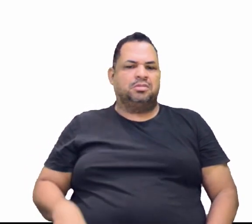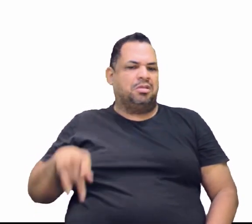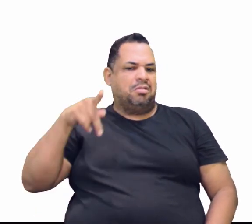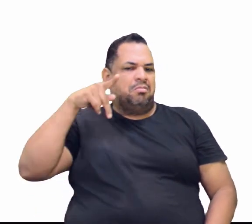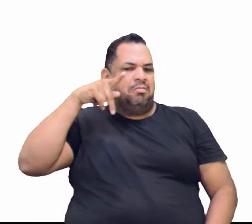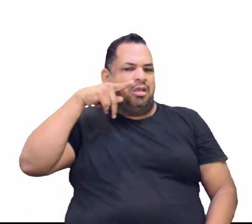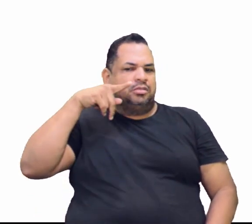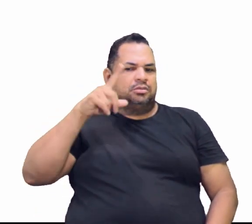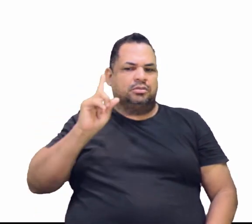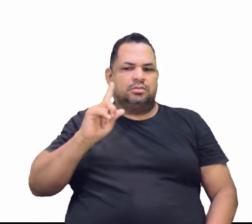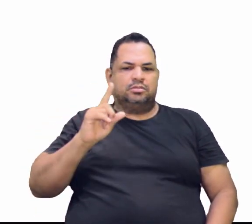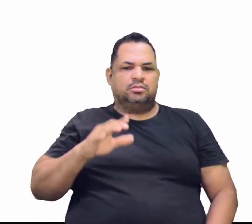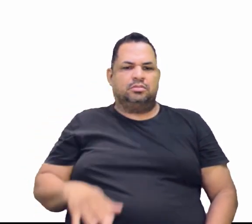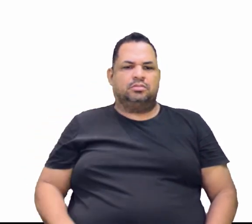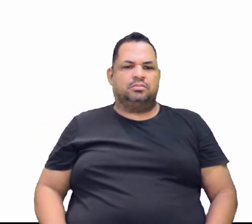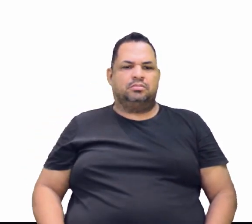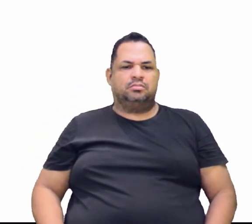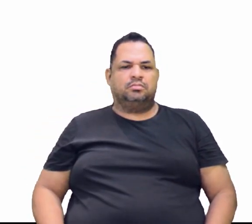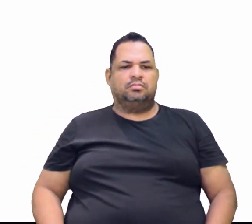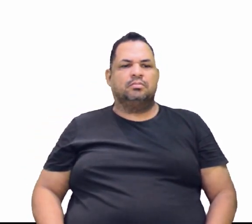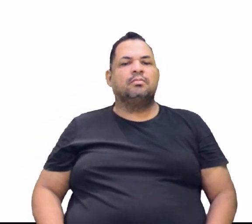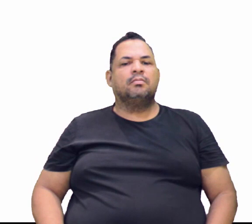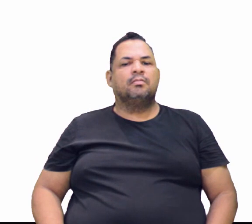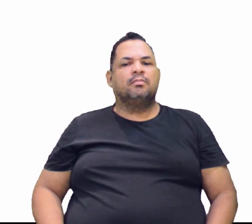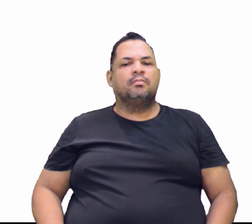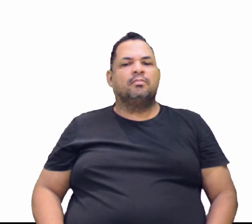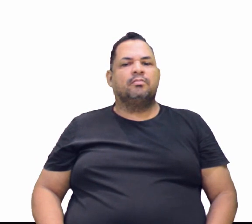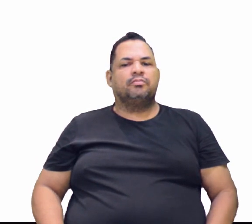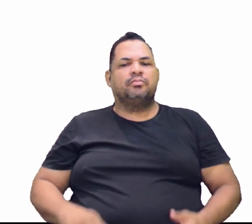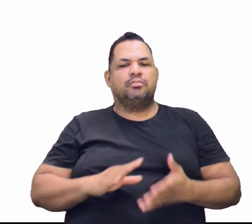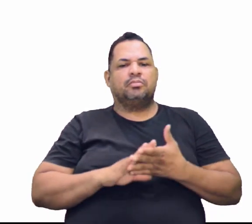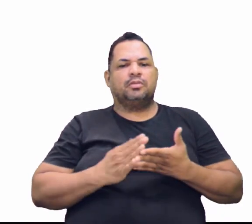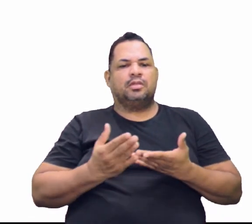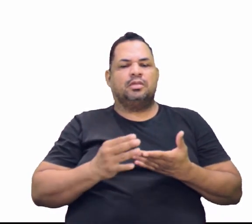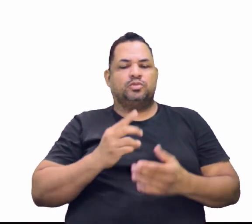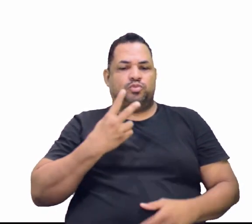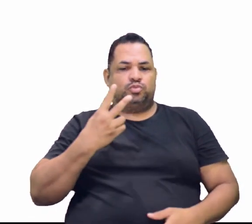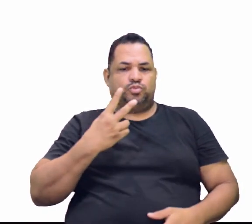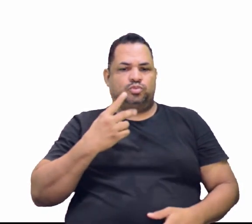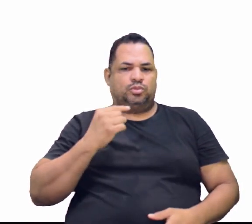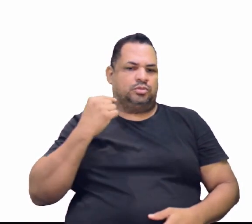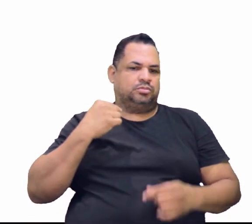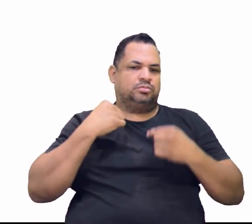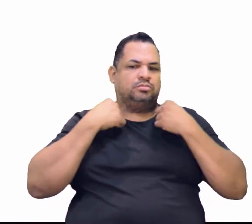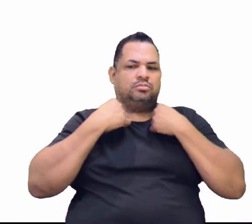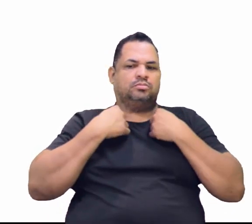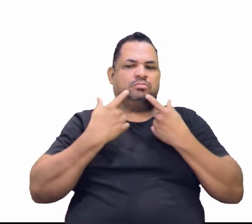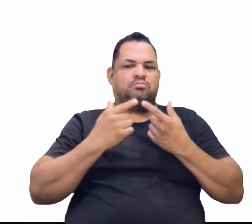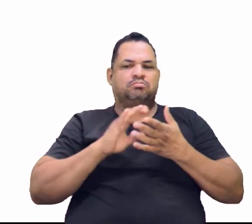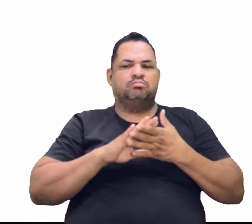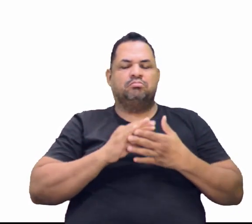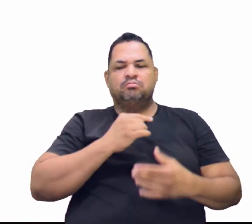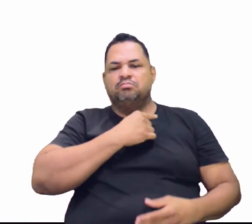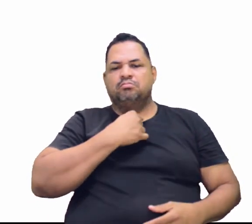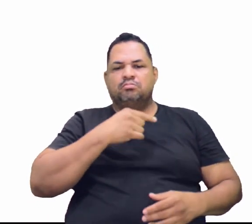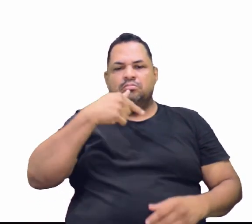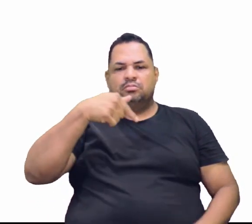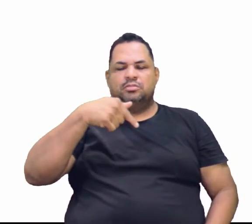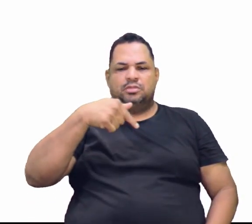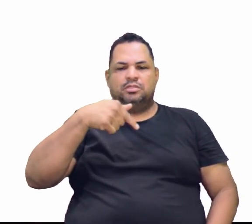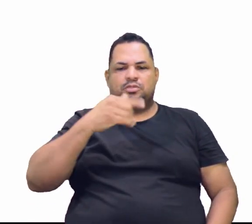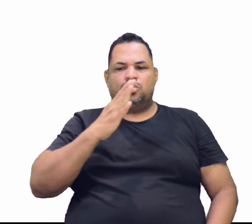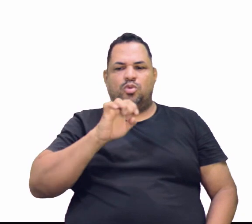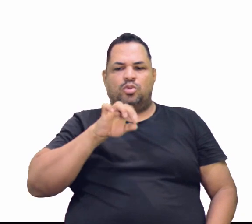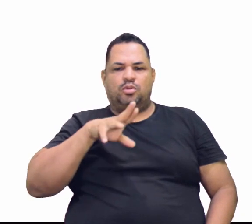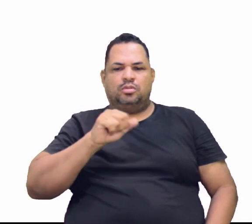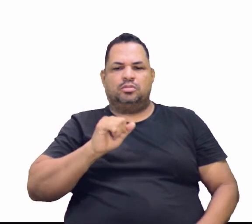causa disso, o Getúlio Vargas mandou Rondon, que era general 2 estrelas, e mais 7